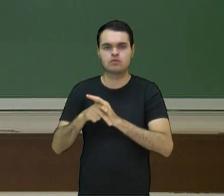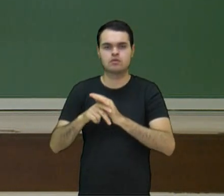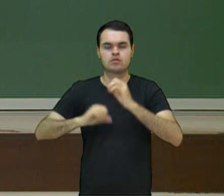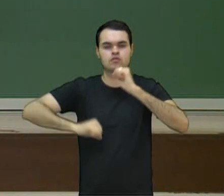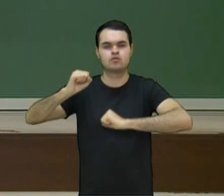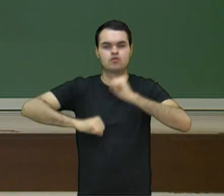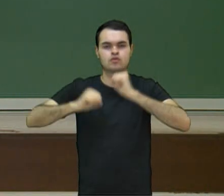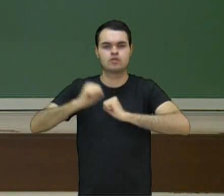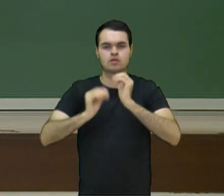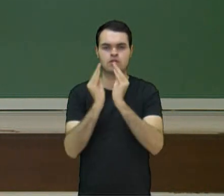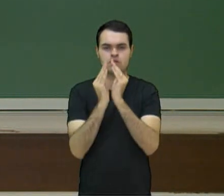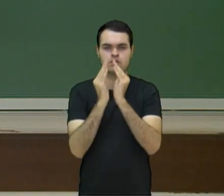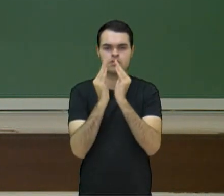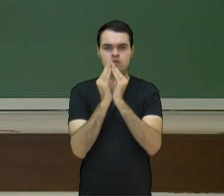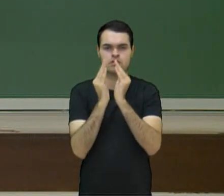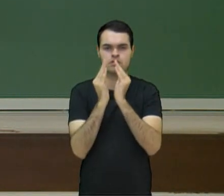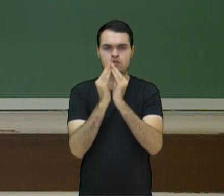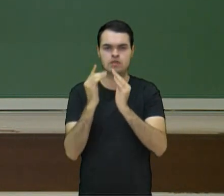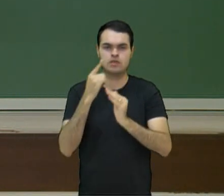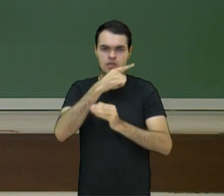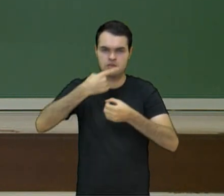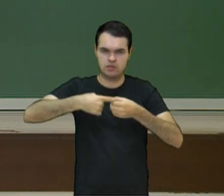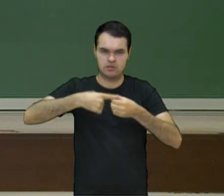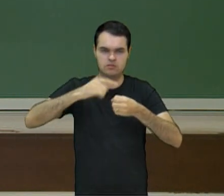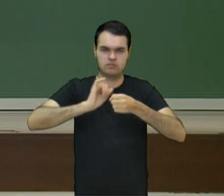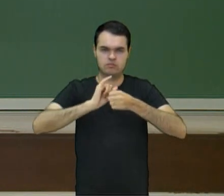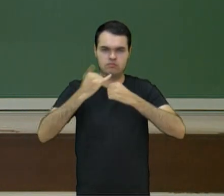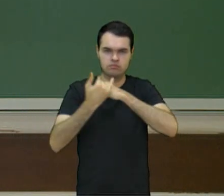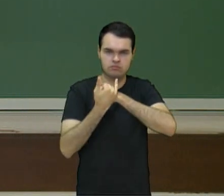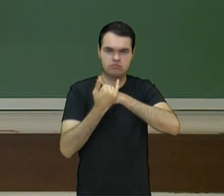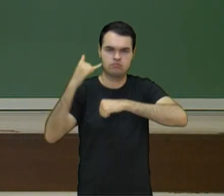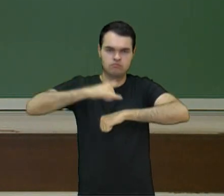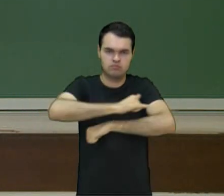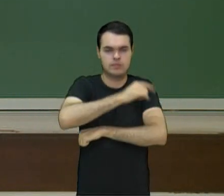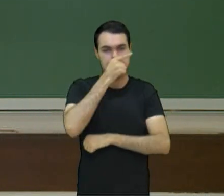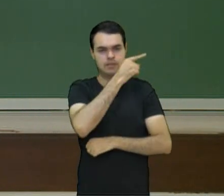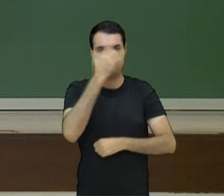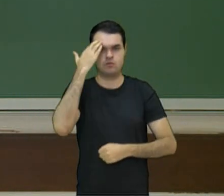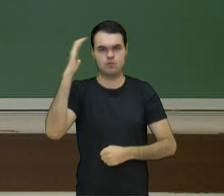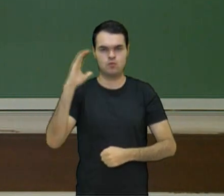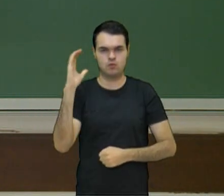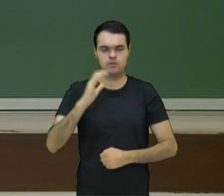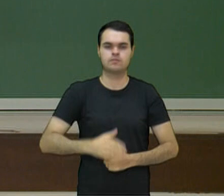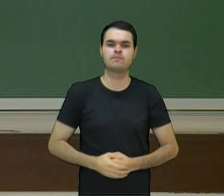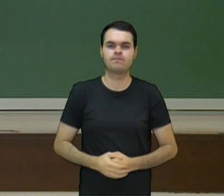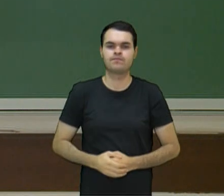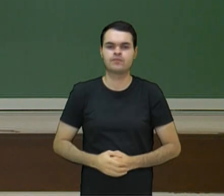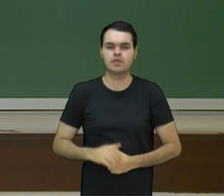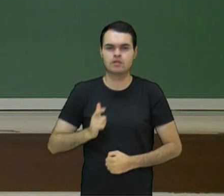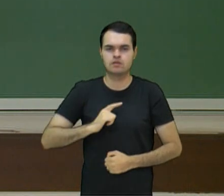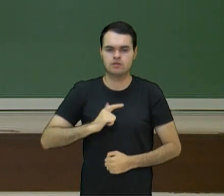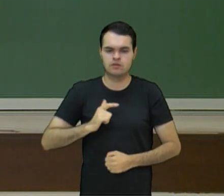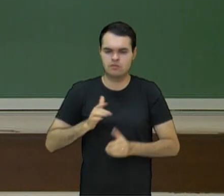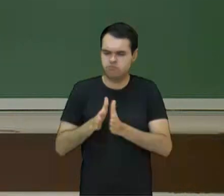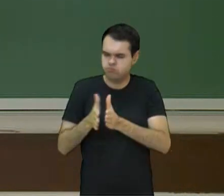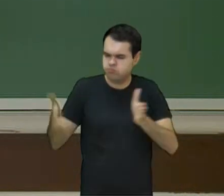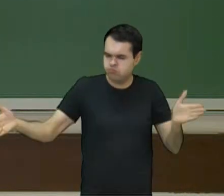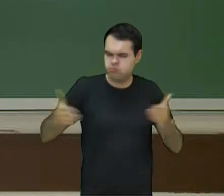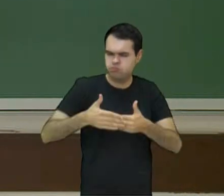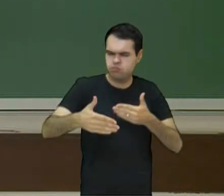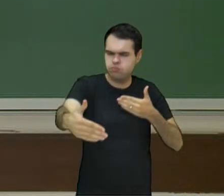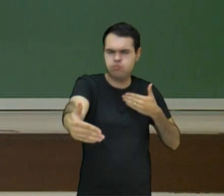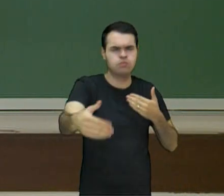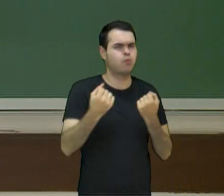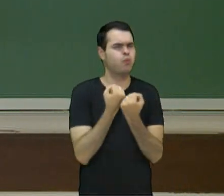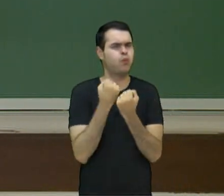da Renault, que fica no município de São José dos Pinhais, na região metropolitana de Curitiba. Eles têm um parque industrial gigantesco, onde